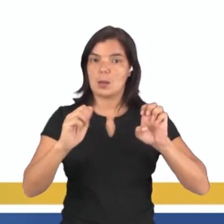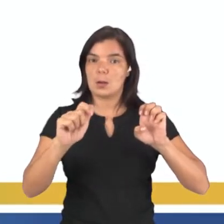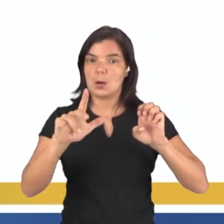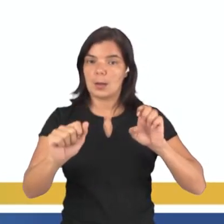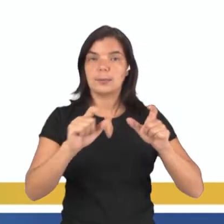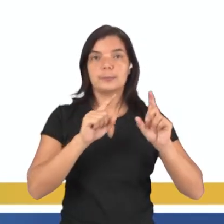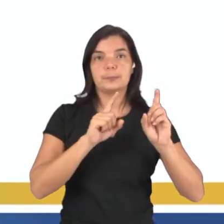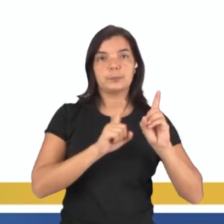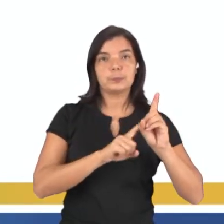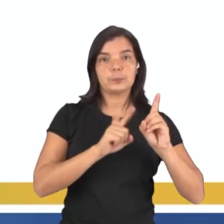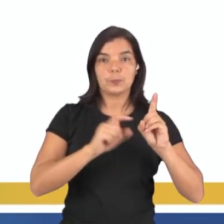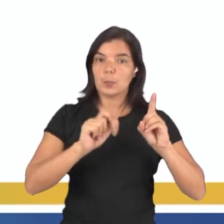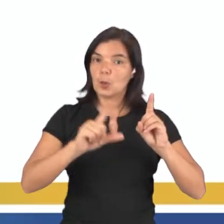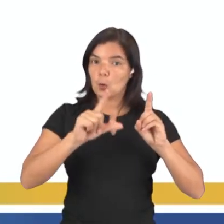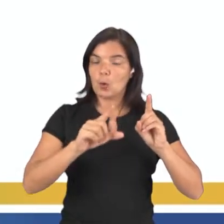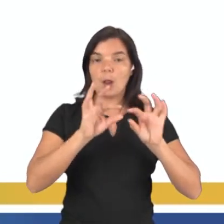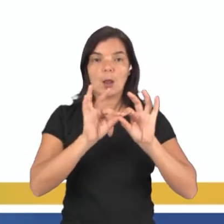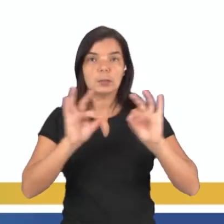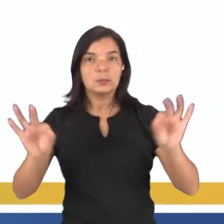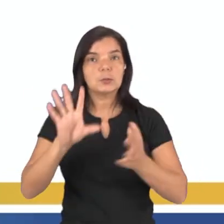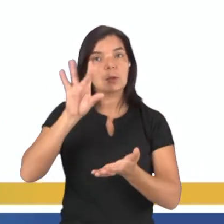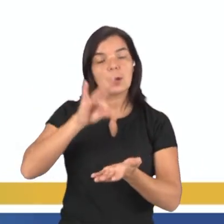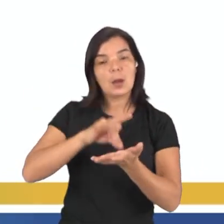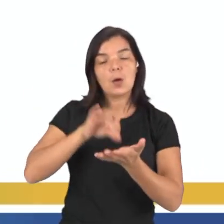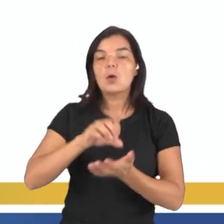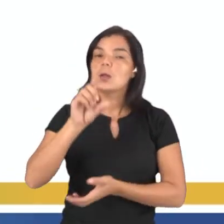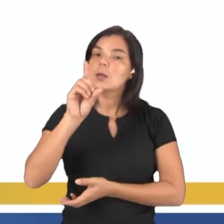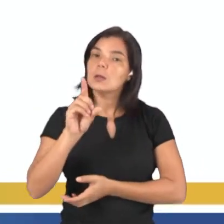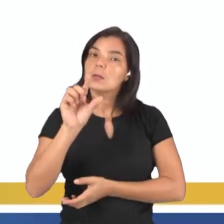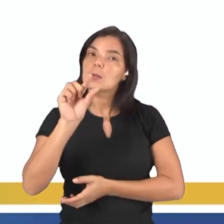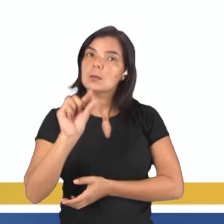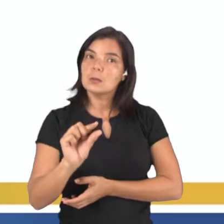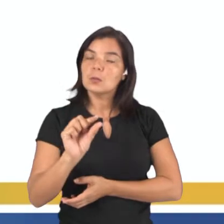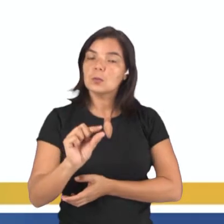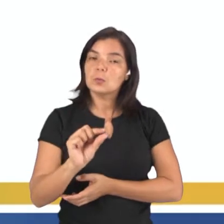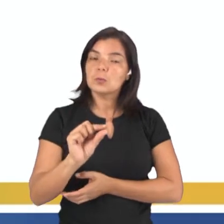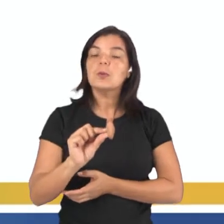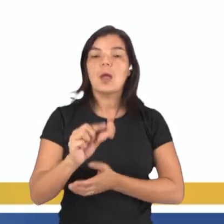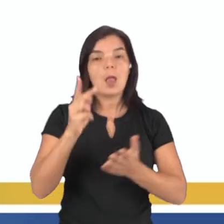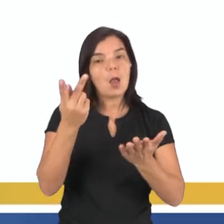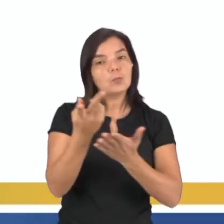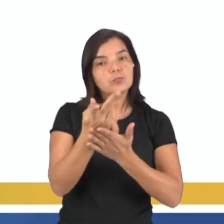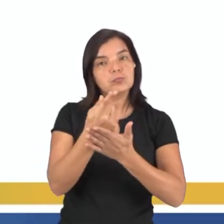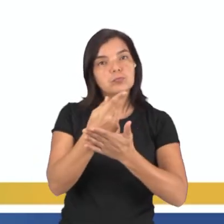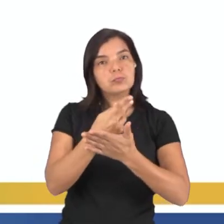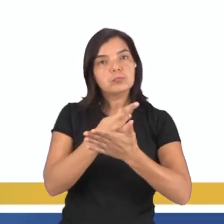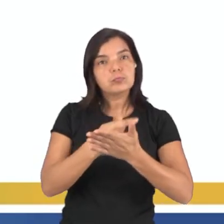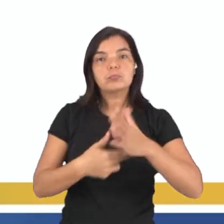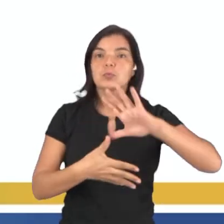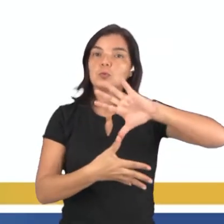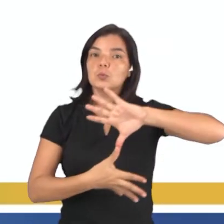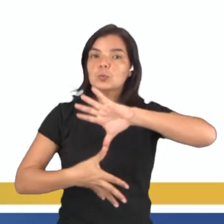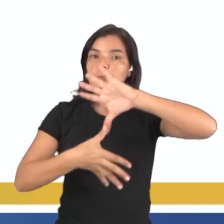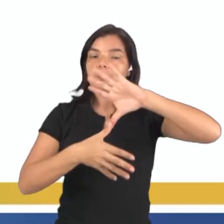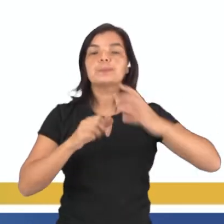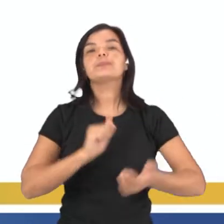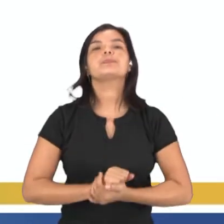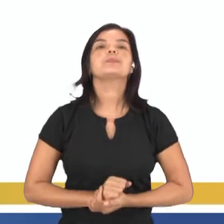a escala, D maiúsculo distância real e o D minúsculo distância no mapa.